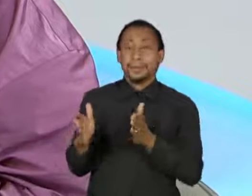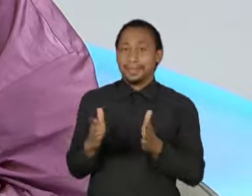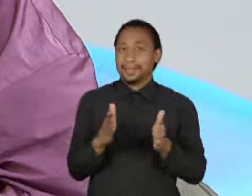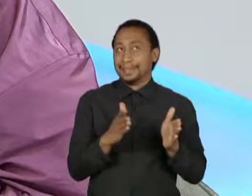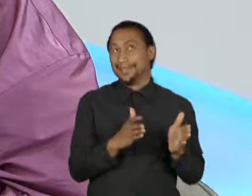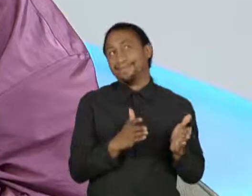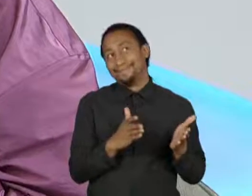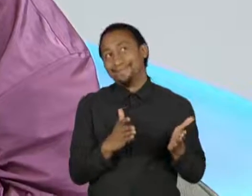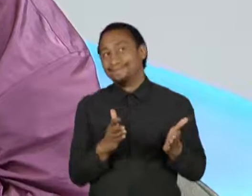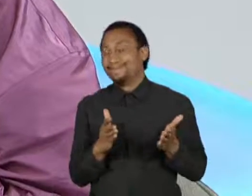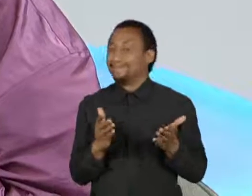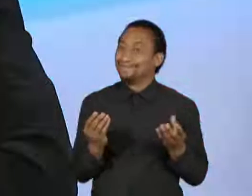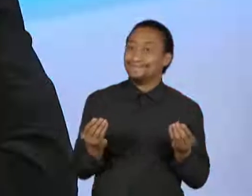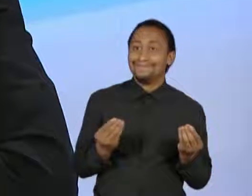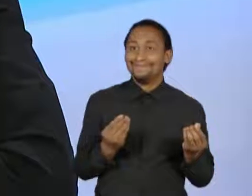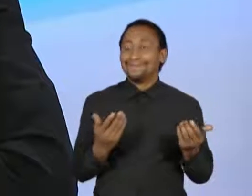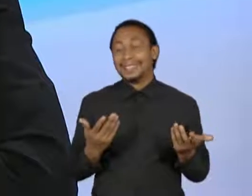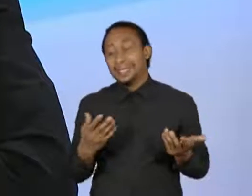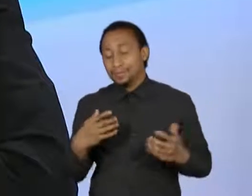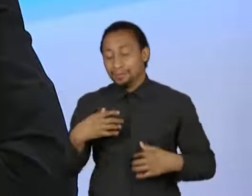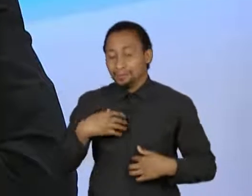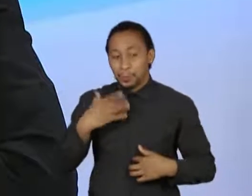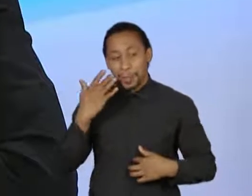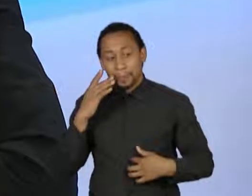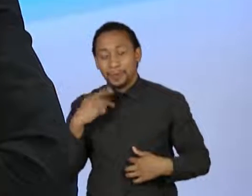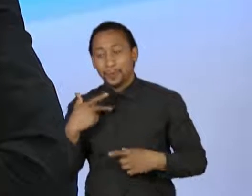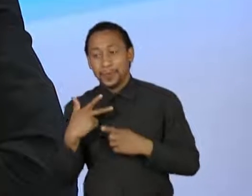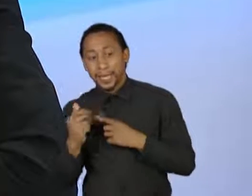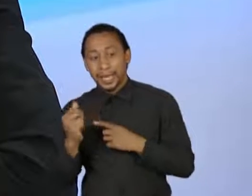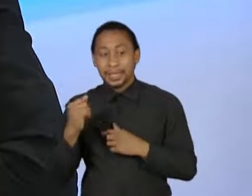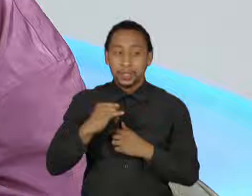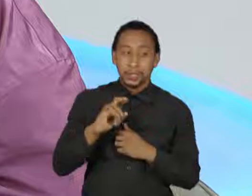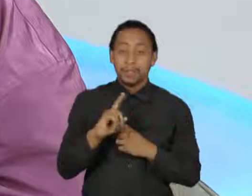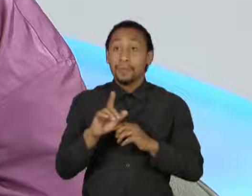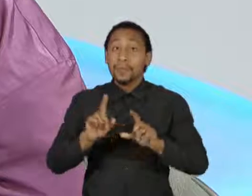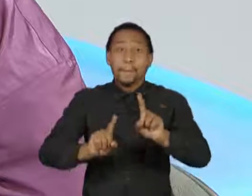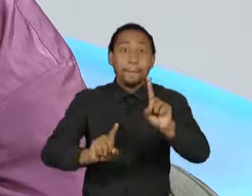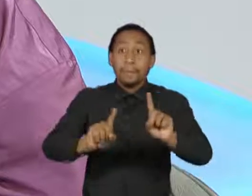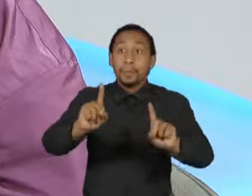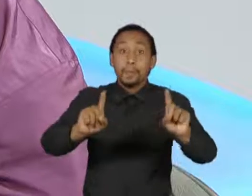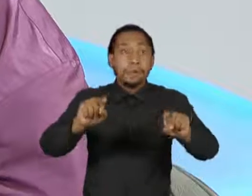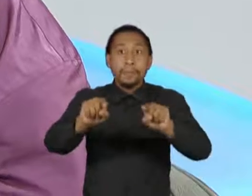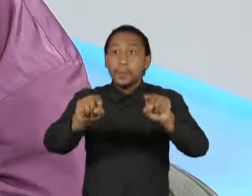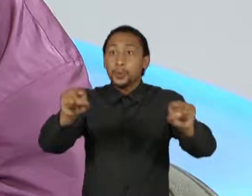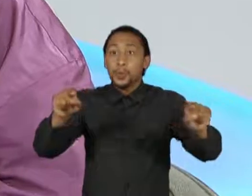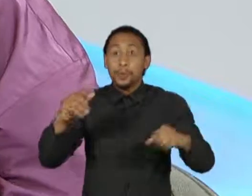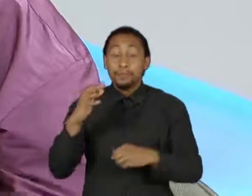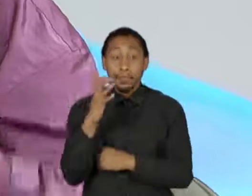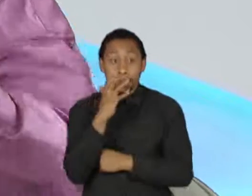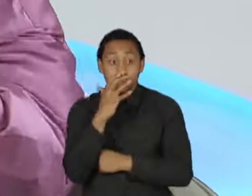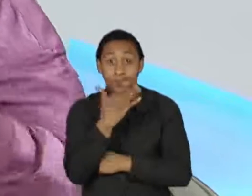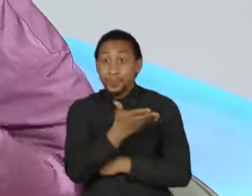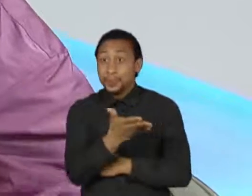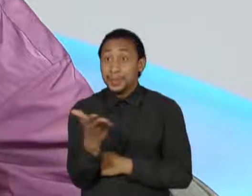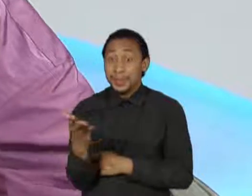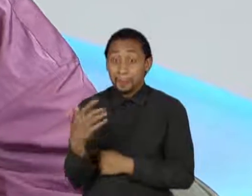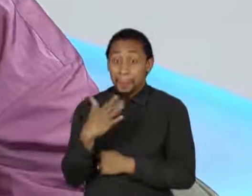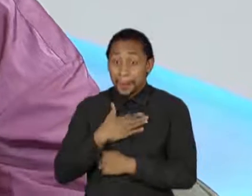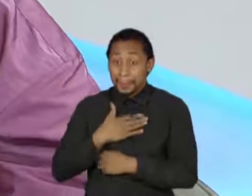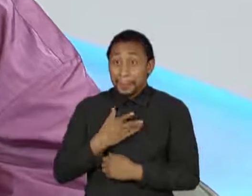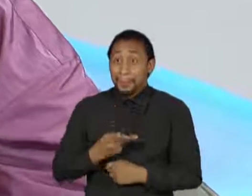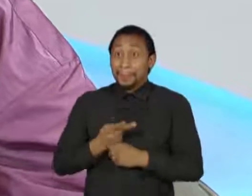que não foi um processo de auto-boicote, mas foi um processo que eu estava competindo com pessoas que eu admiro muito. Então, para mim, parecia que era muito